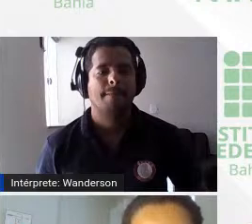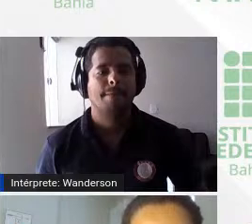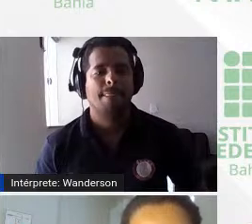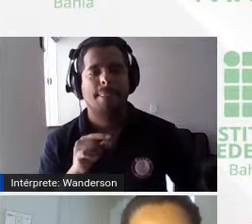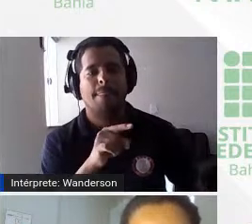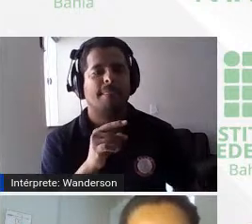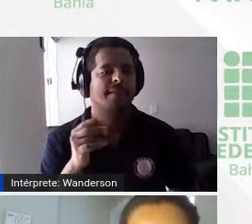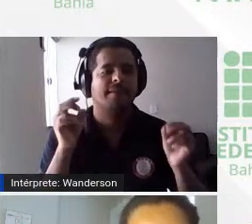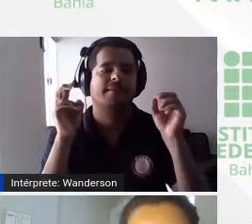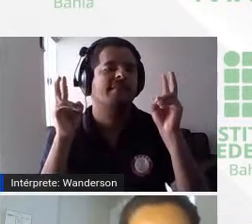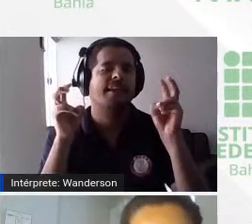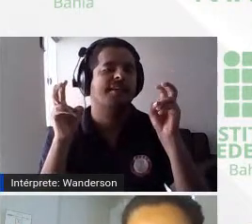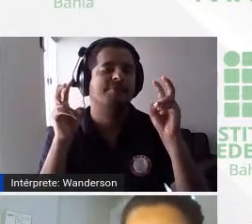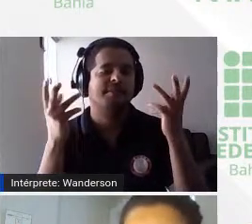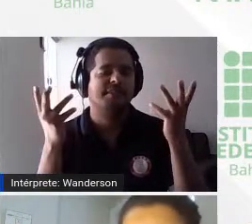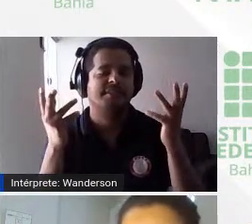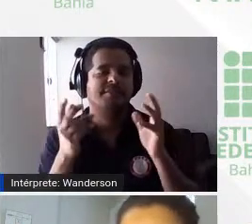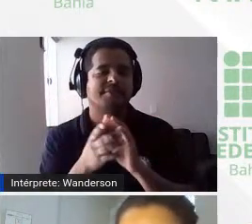Entre aspas, vamos dizer assim.